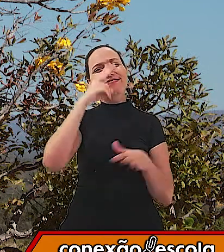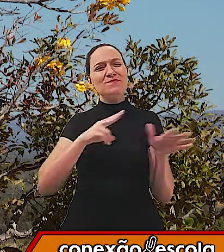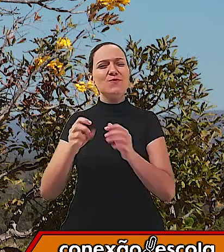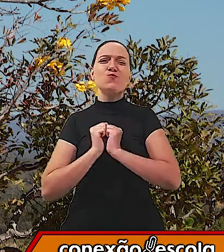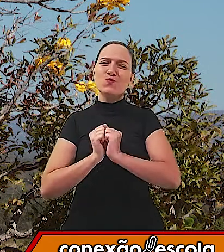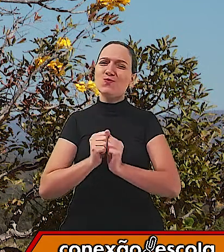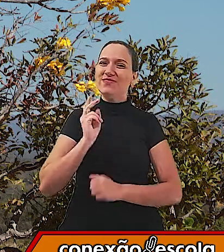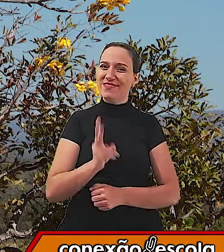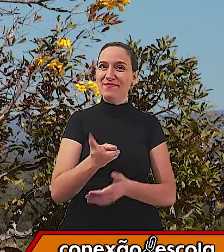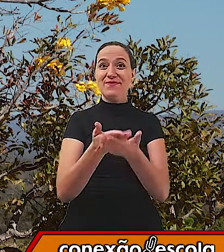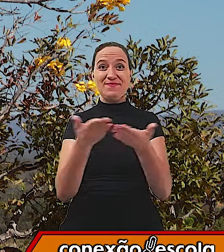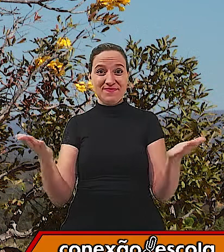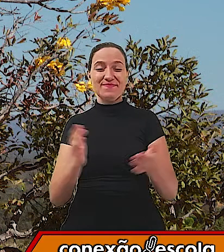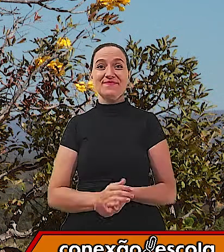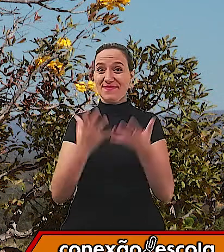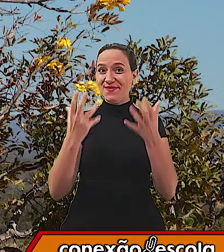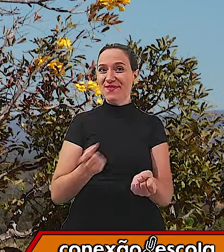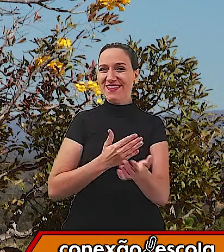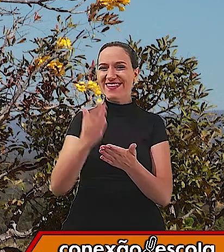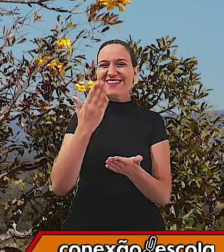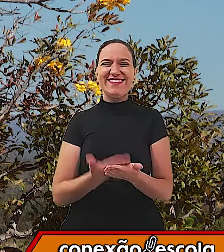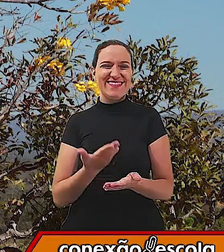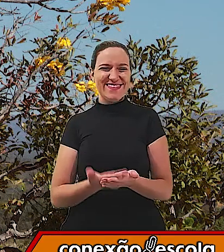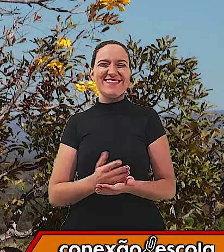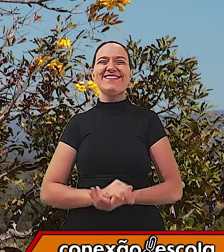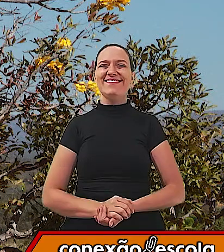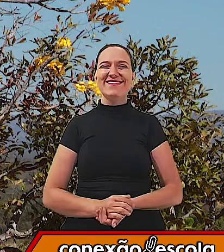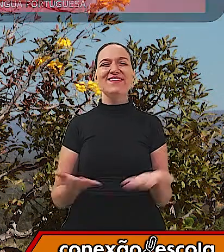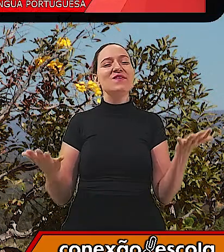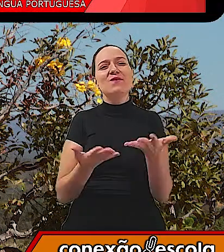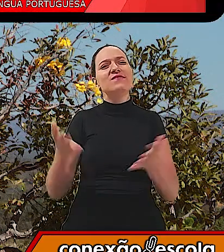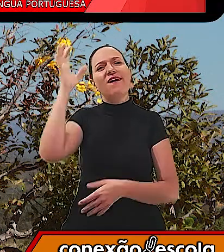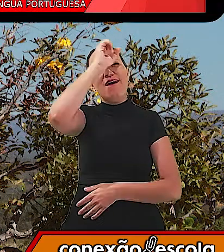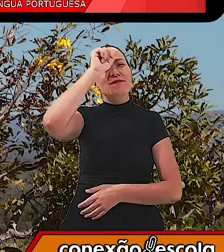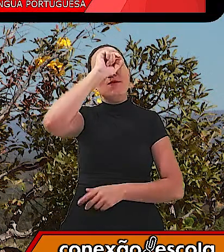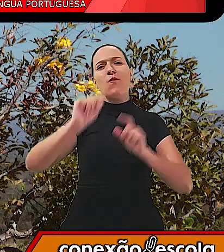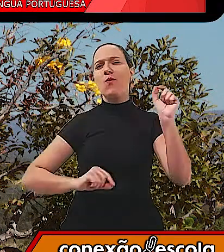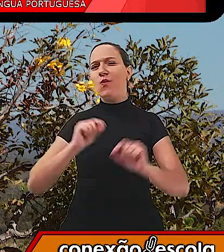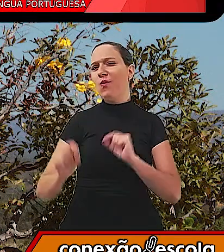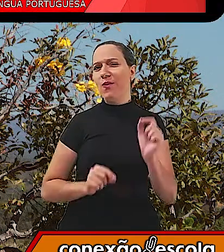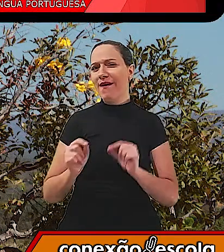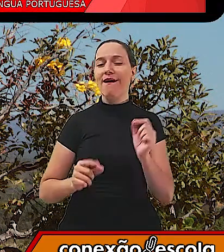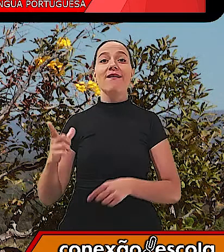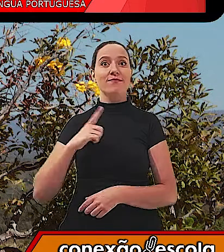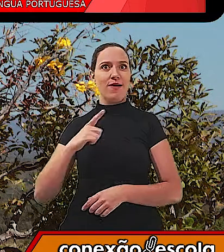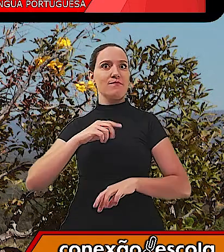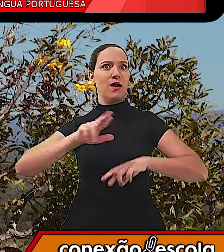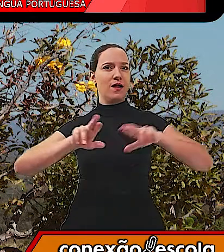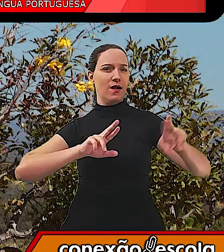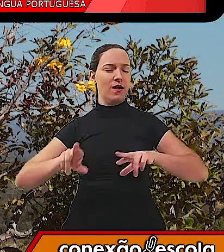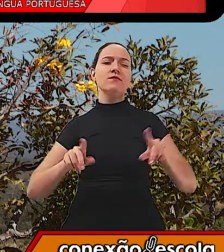aqui com vocês. Vamos começar a nossa aula? Hoje vamos aprender sobre as diferenças